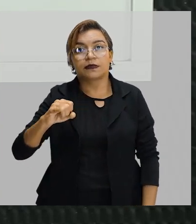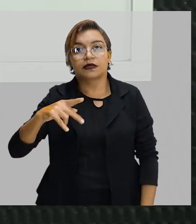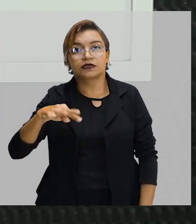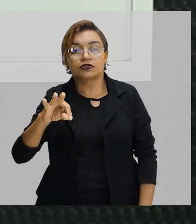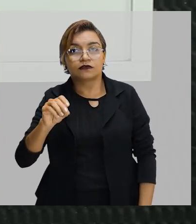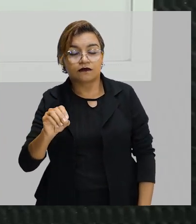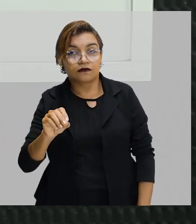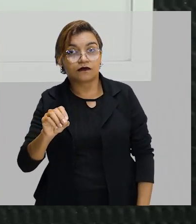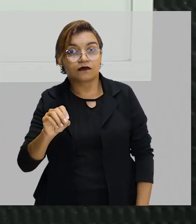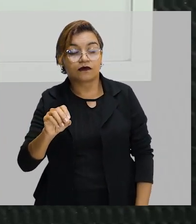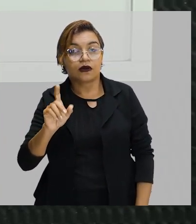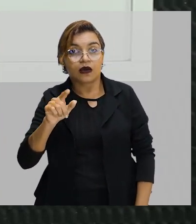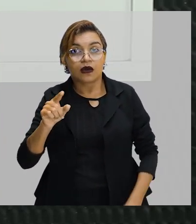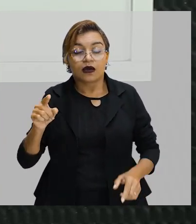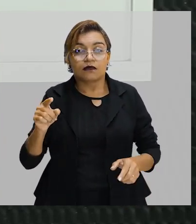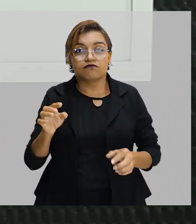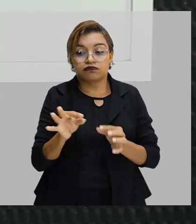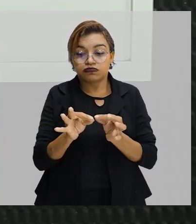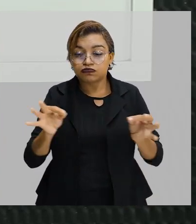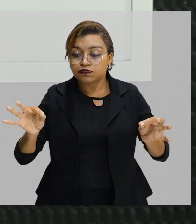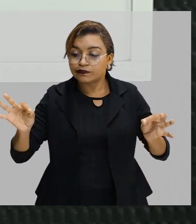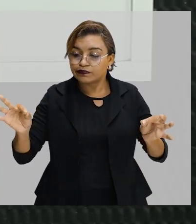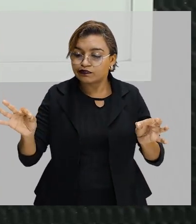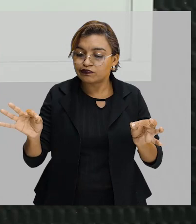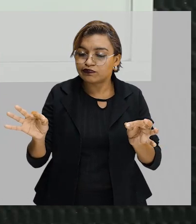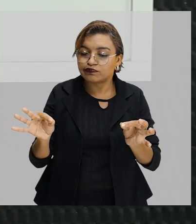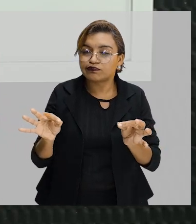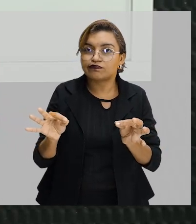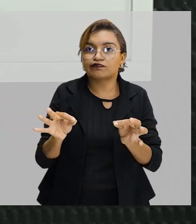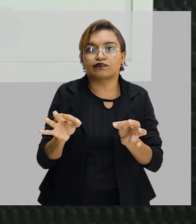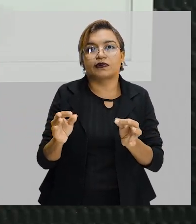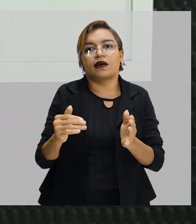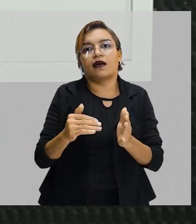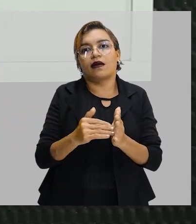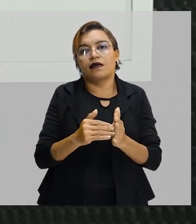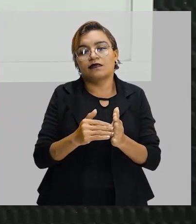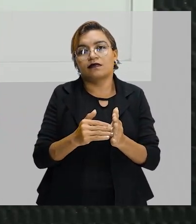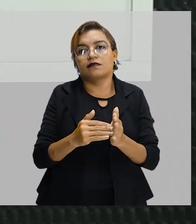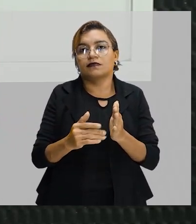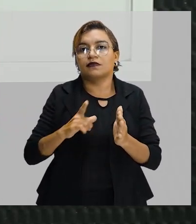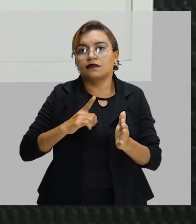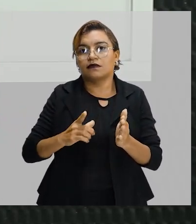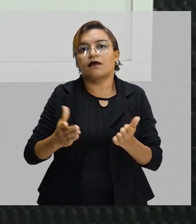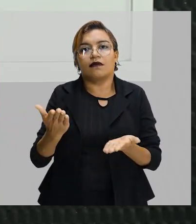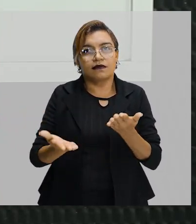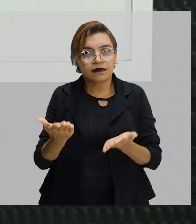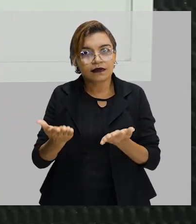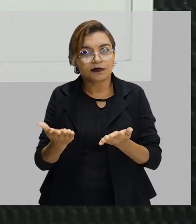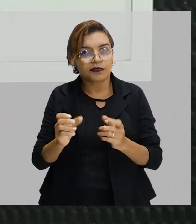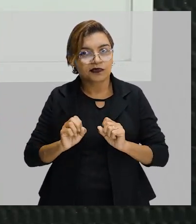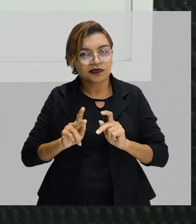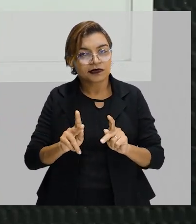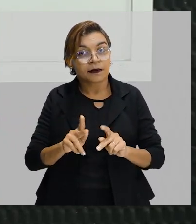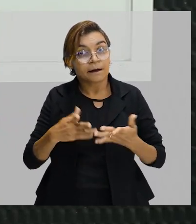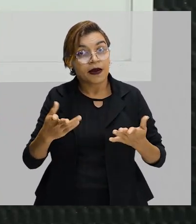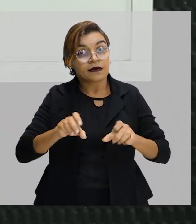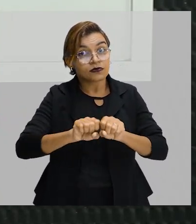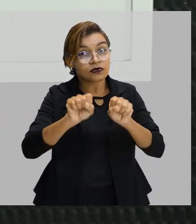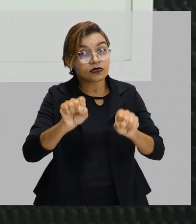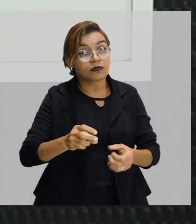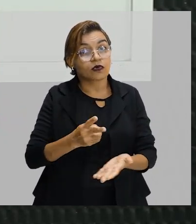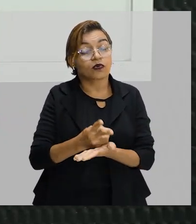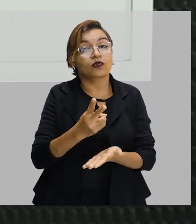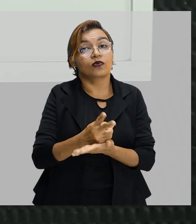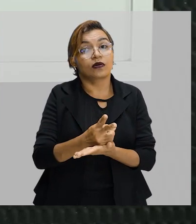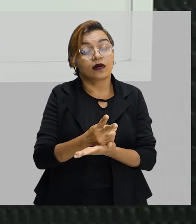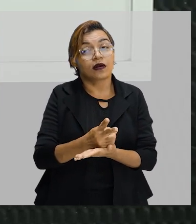natureza, ele vai diminuindo essa amplitude até chegar novamente ao nosso equilíbrio. Ok? Mas como o sistema é conservativo, essa